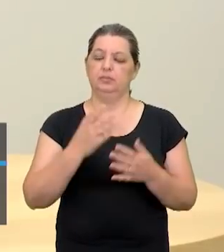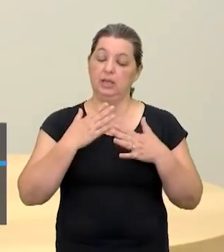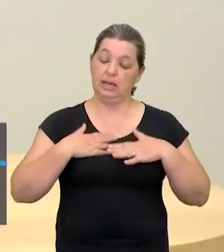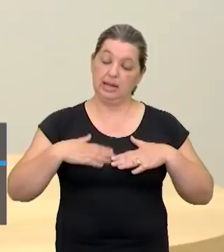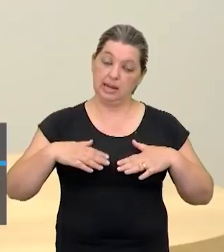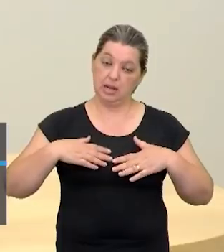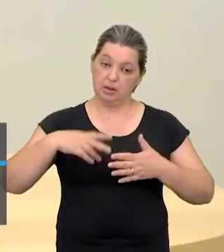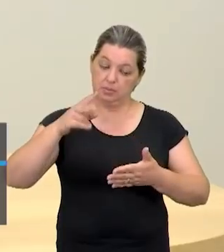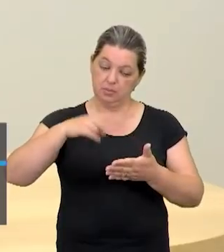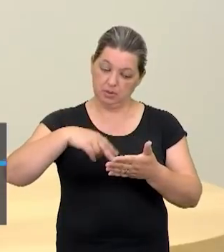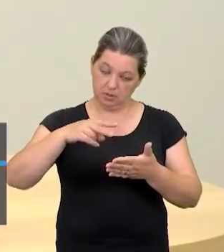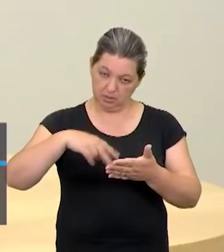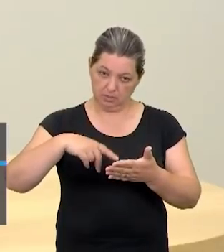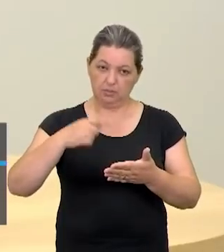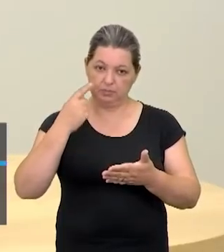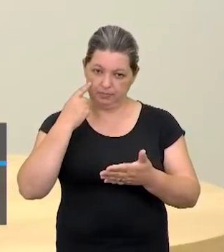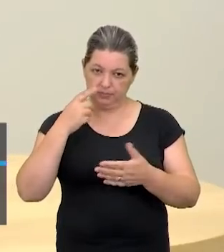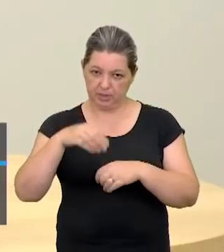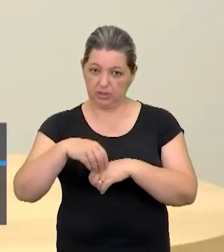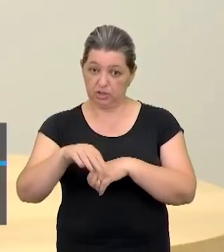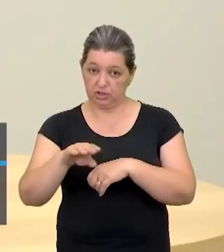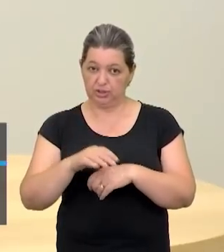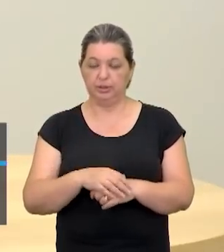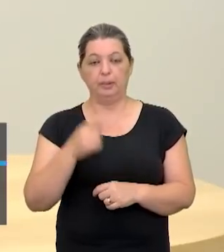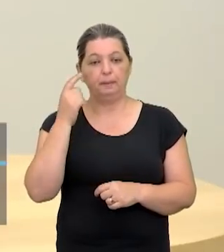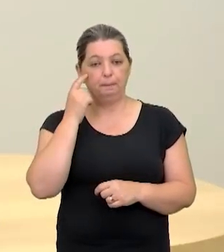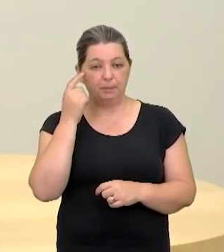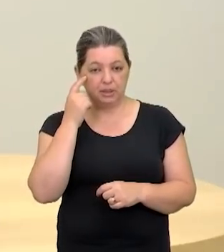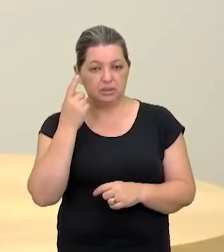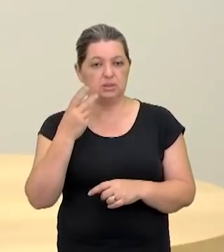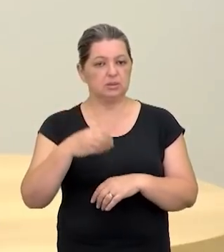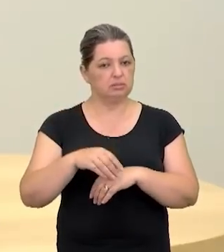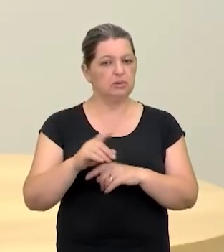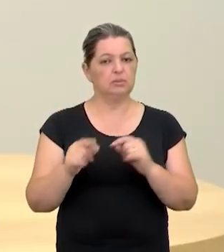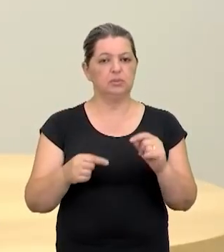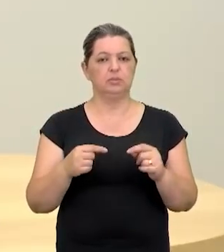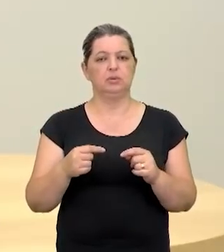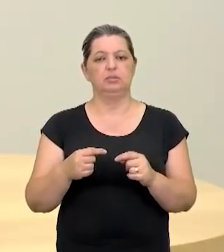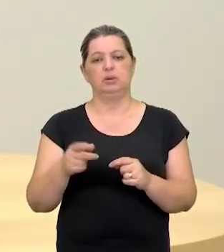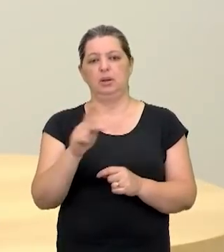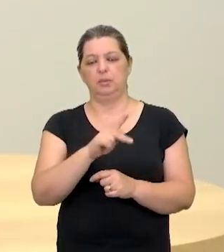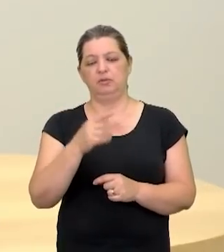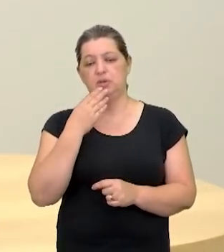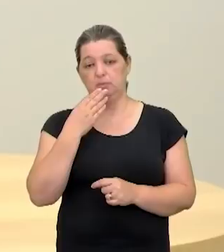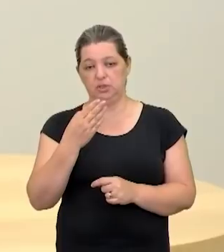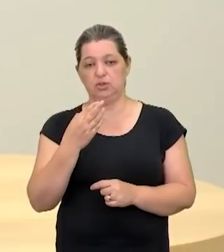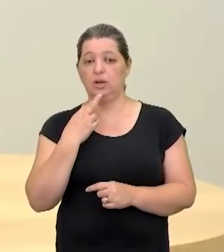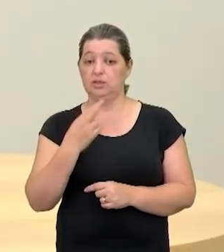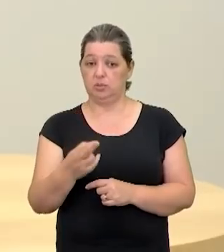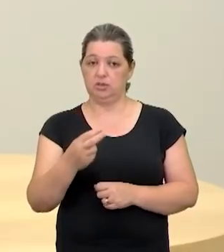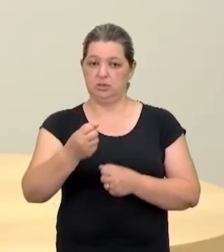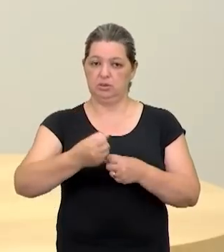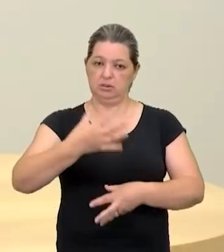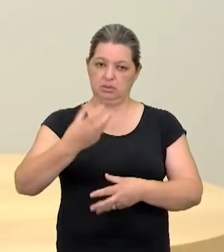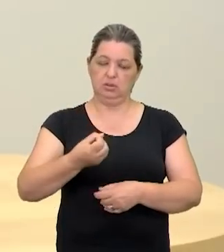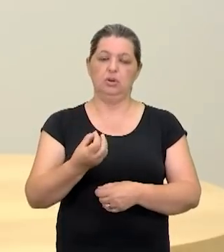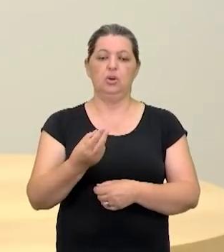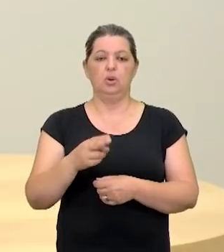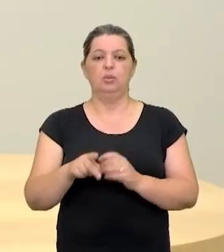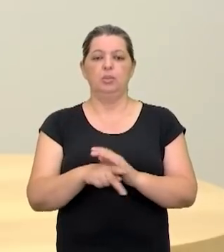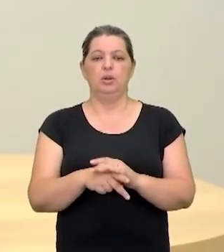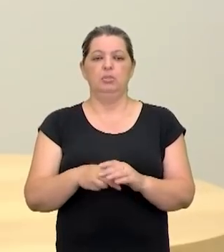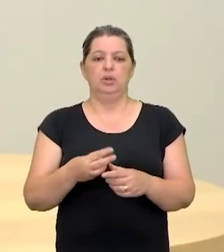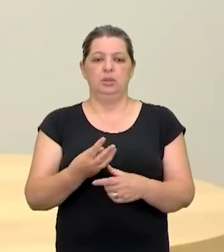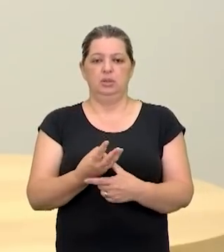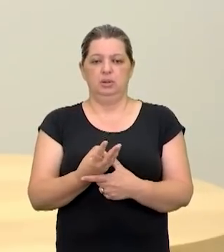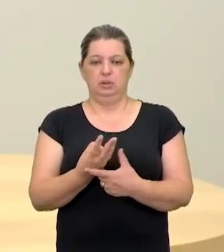o termo do meio é que vai te dar a dica, tá? Pensa direitinho e coloca lá como a professora pediu, né? Ou você coloca o trinômio